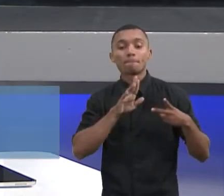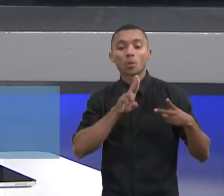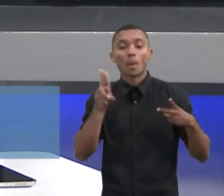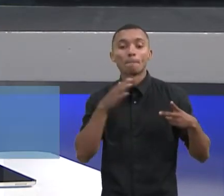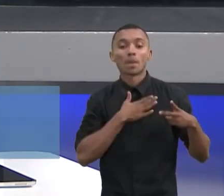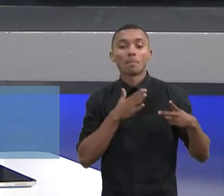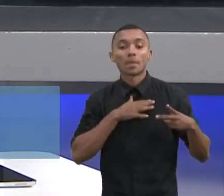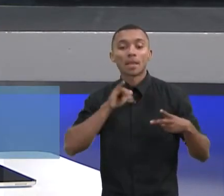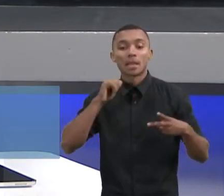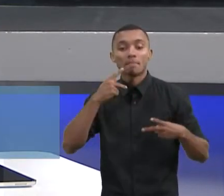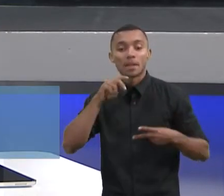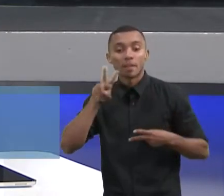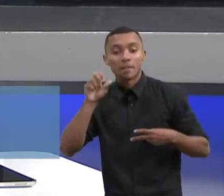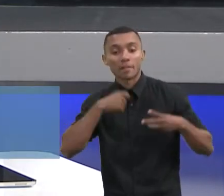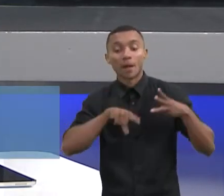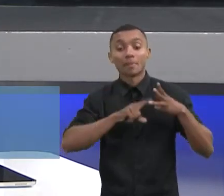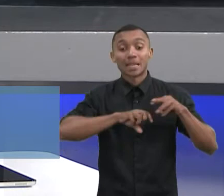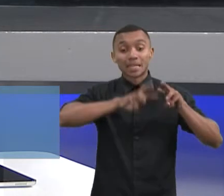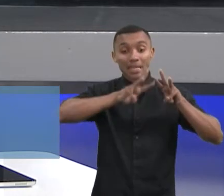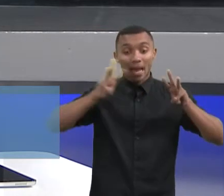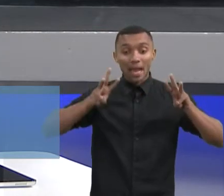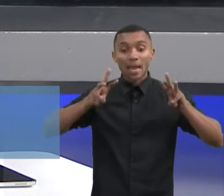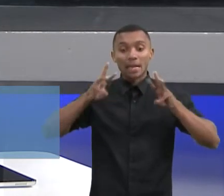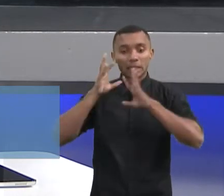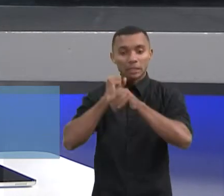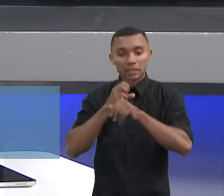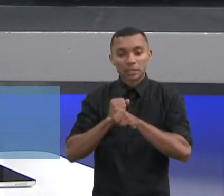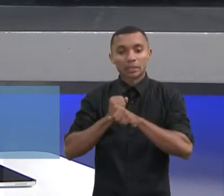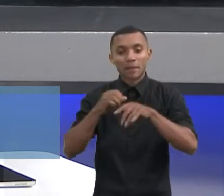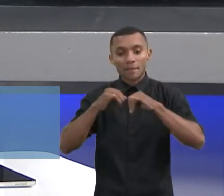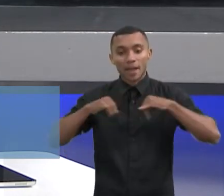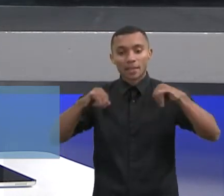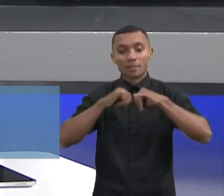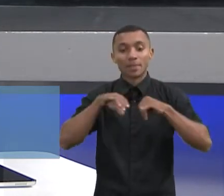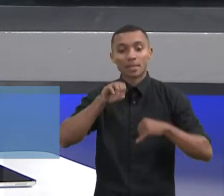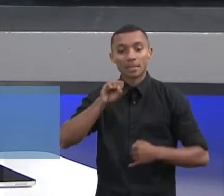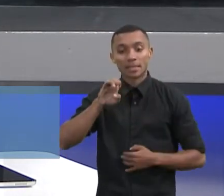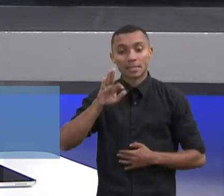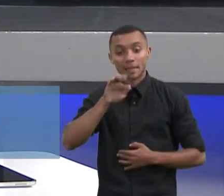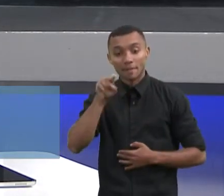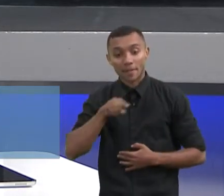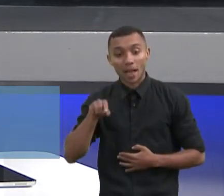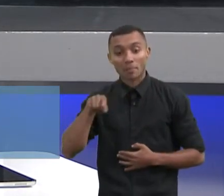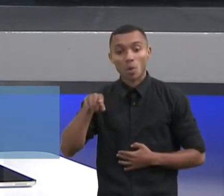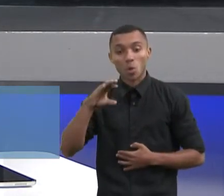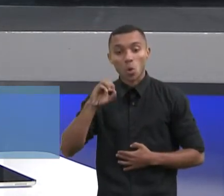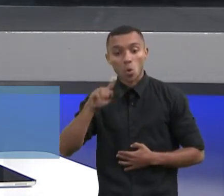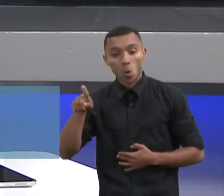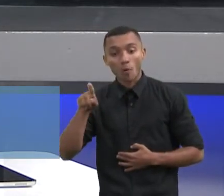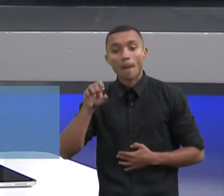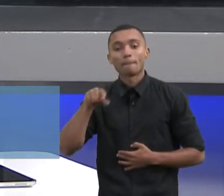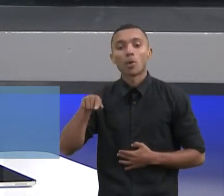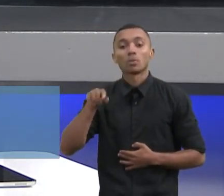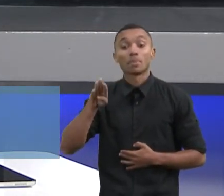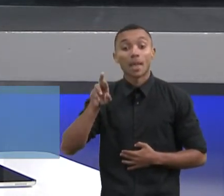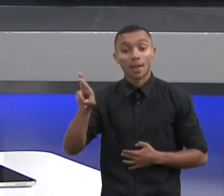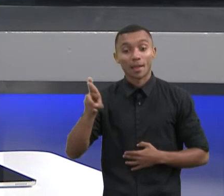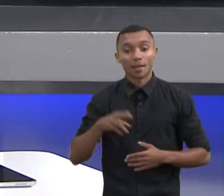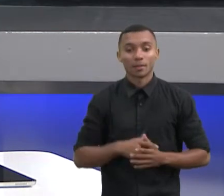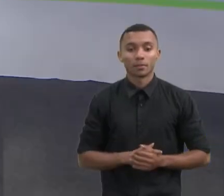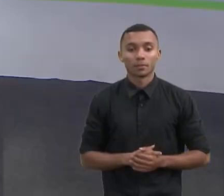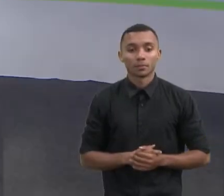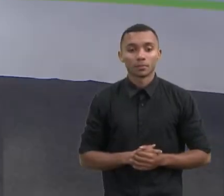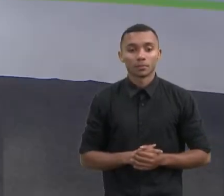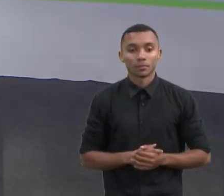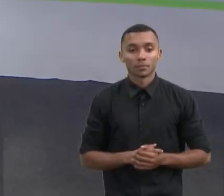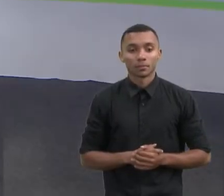ou através do site da Secretaria da Fazenda, cefaz.ce.br. www.sebrae.gov.br. Até